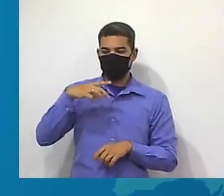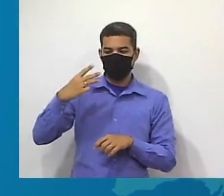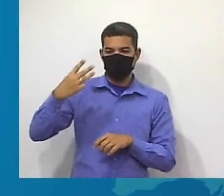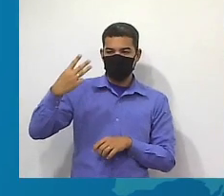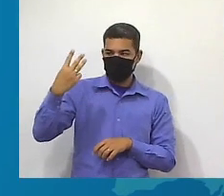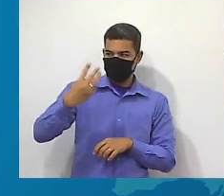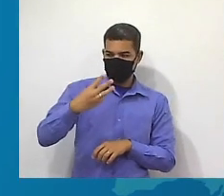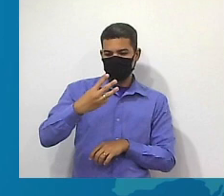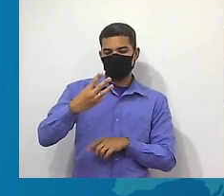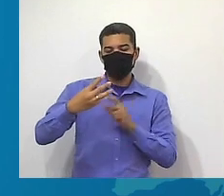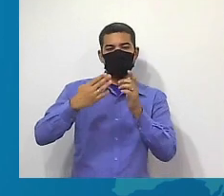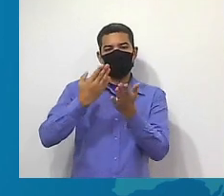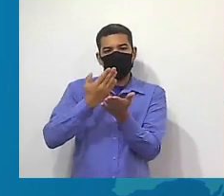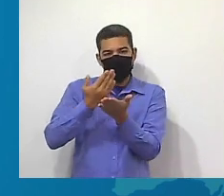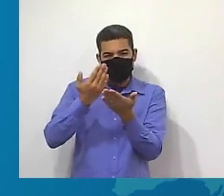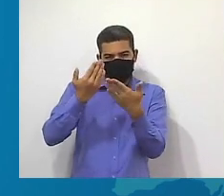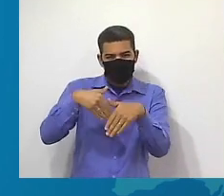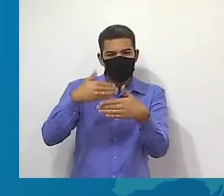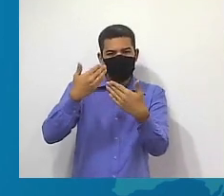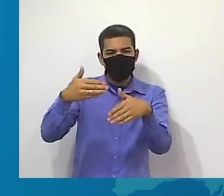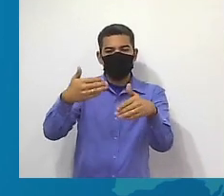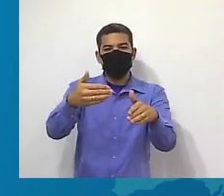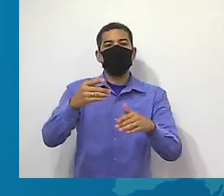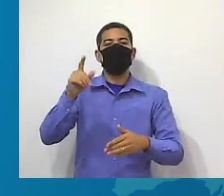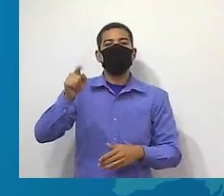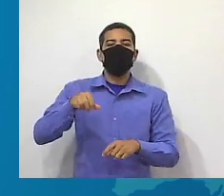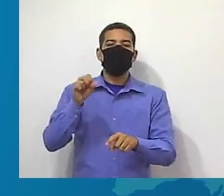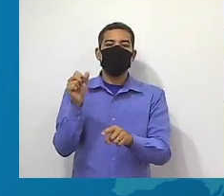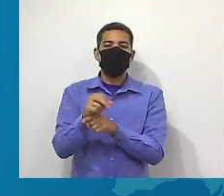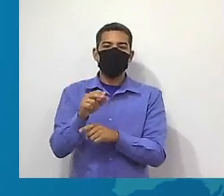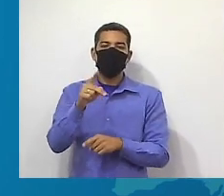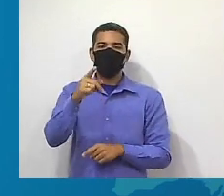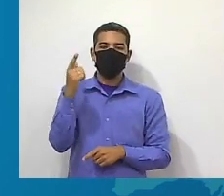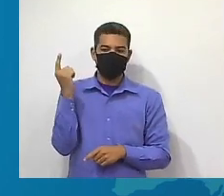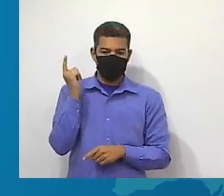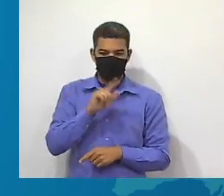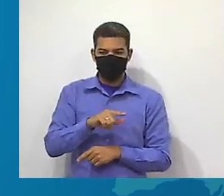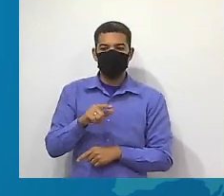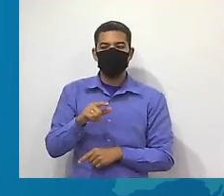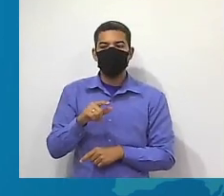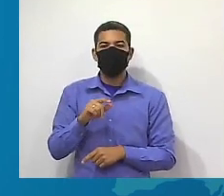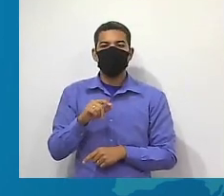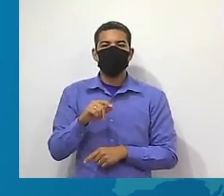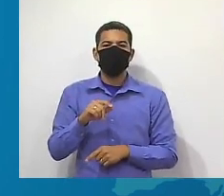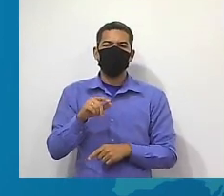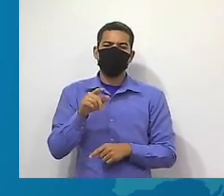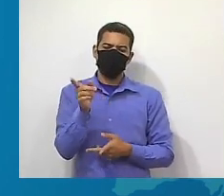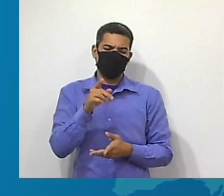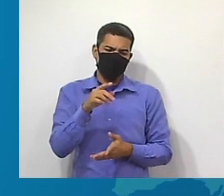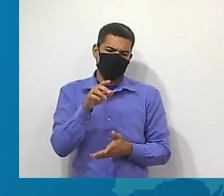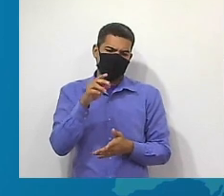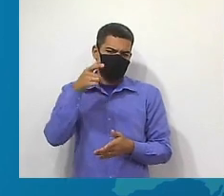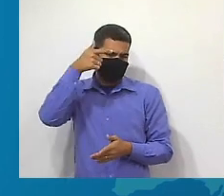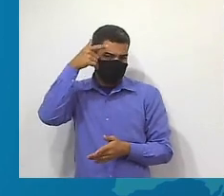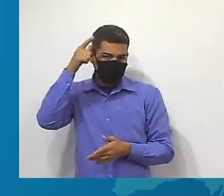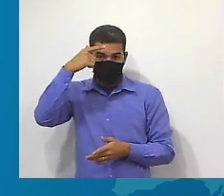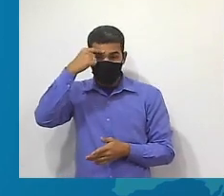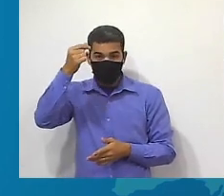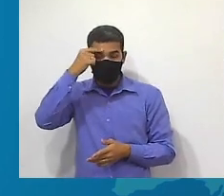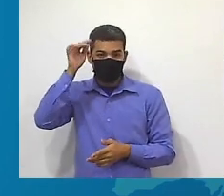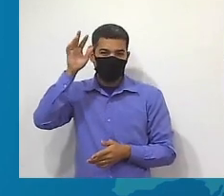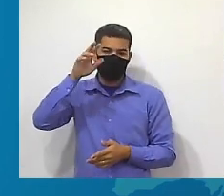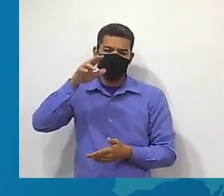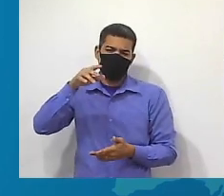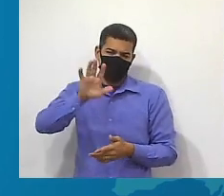3 provas. É o acesso, é a forma que você tem de acessar uma das melhores universidades aí do estado, por que não